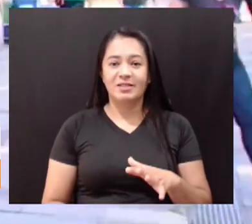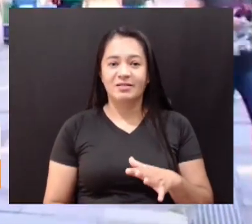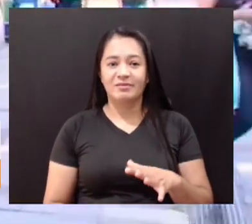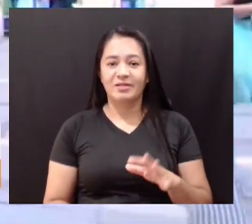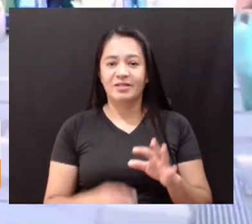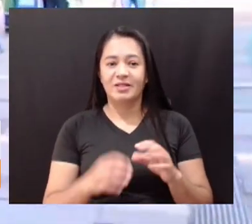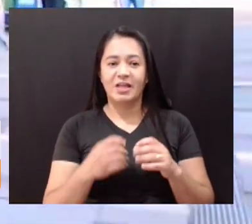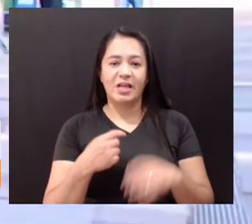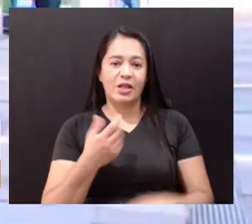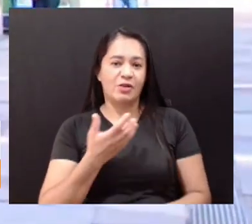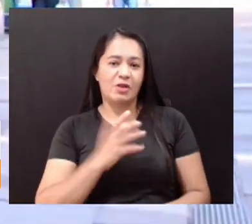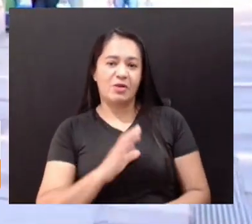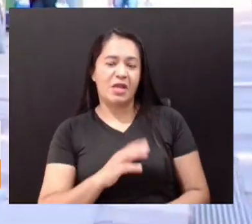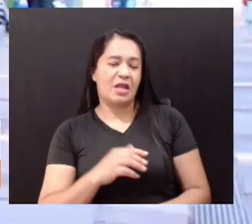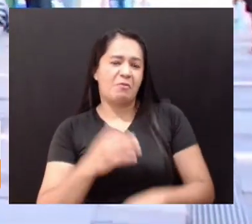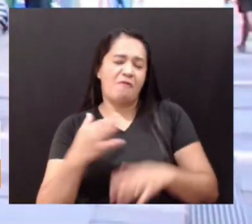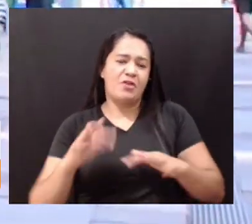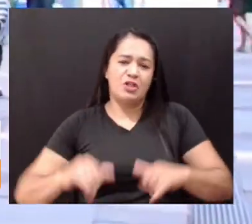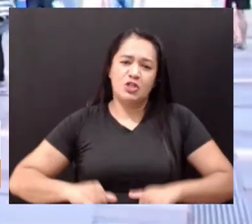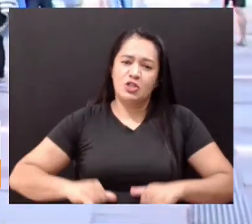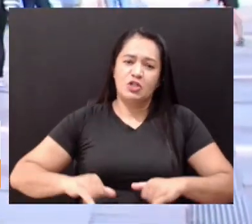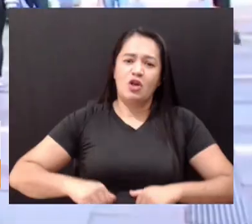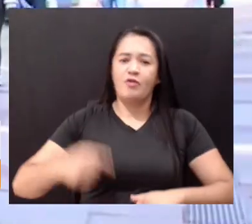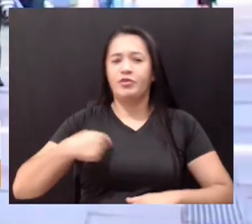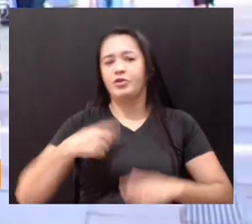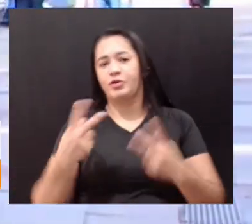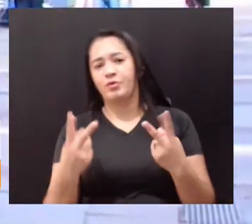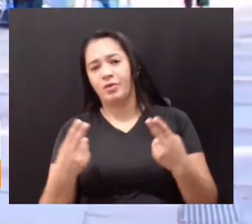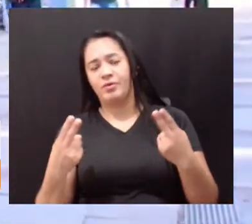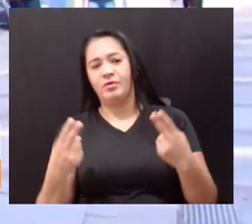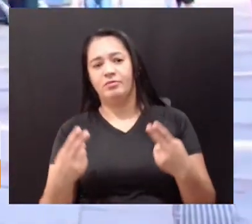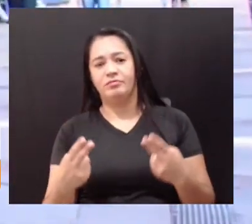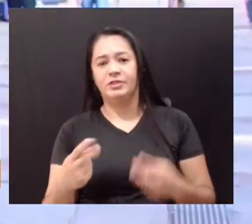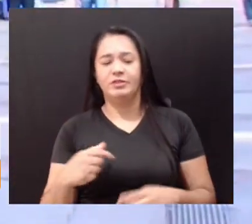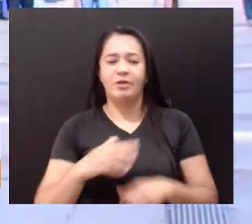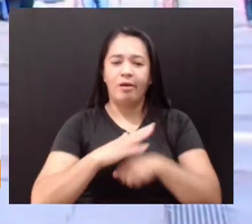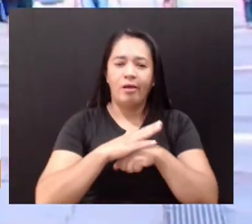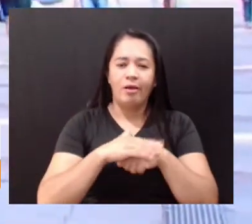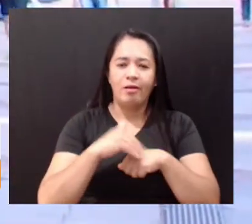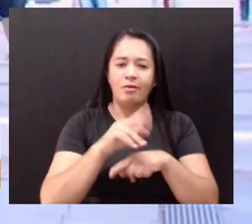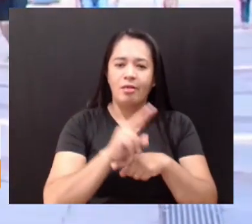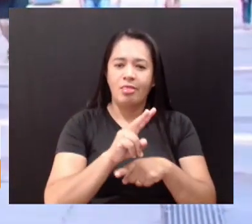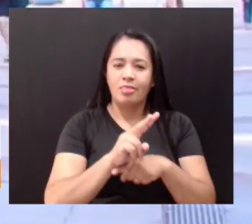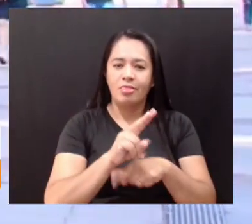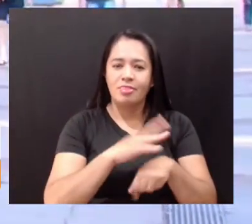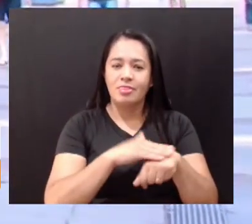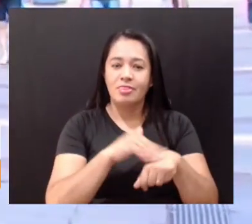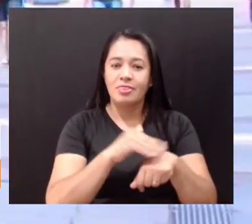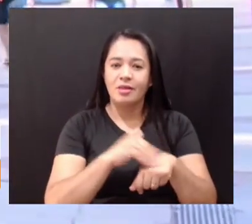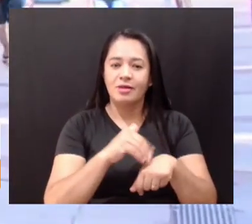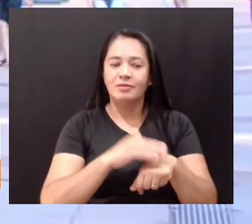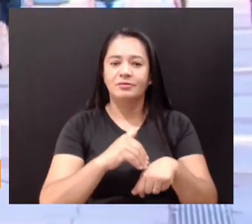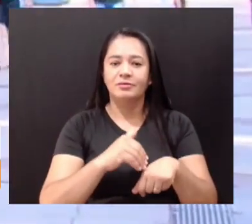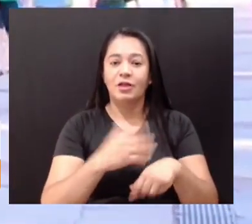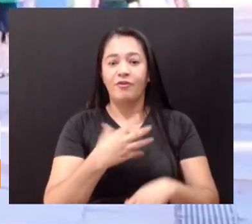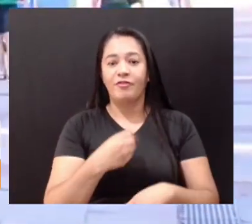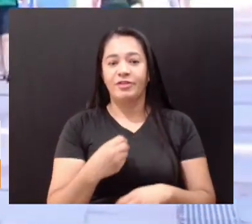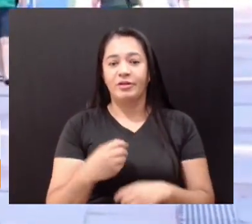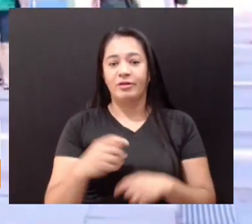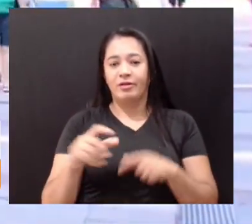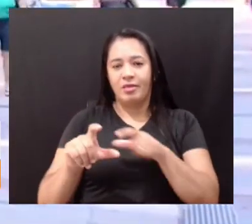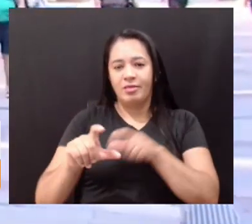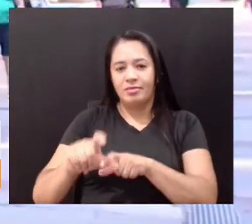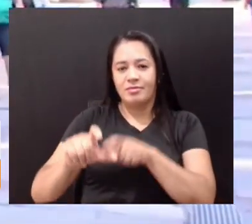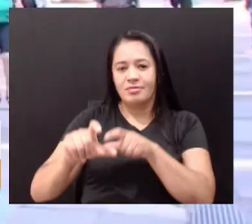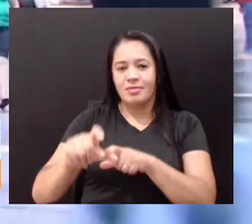filho passe por aquilo que eu passei, a gente acaba, né, meio que passando um pouco mais a mão na cabeça e os filhos ficam meio que mal acostumados,